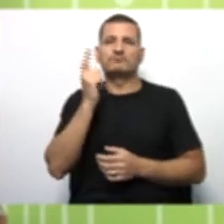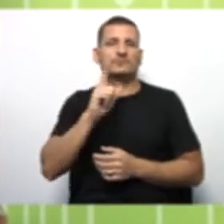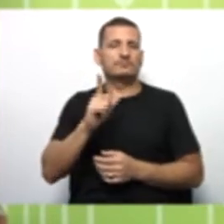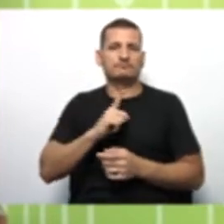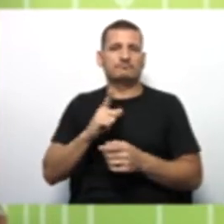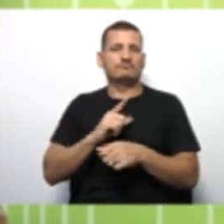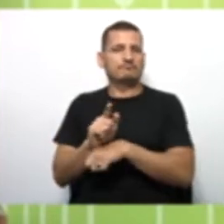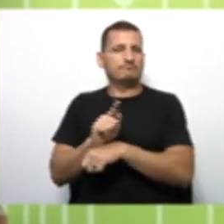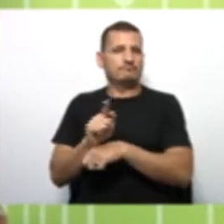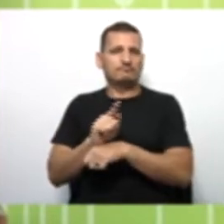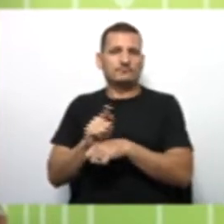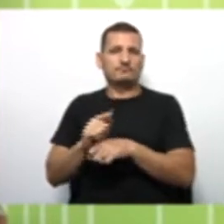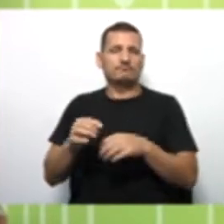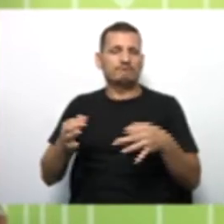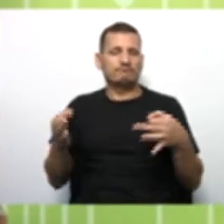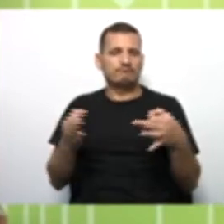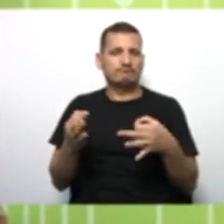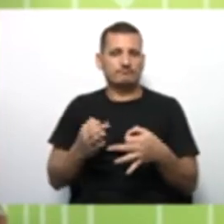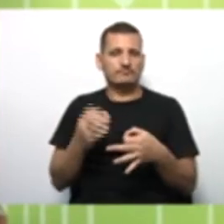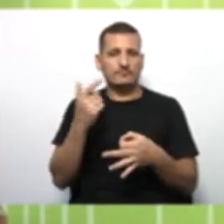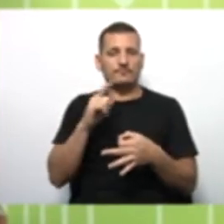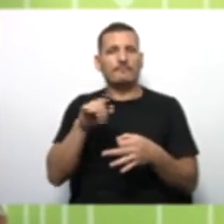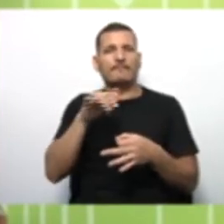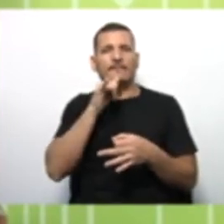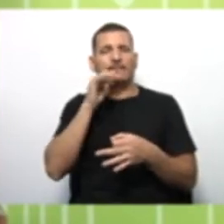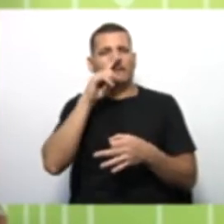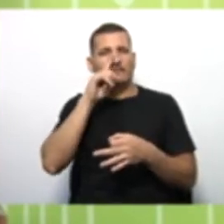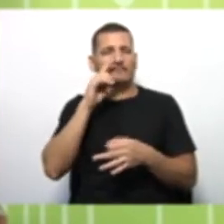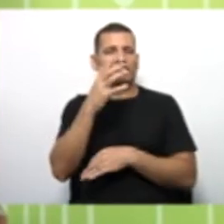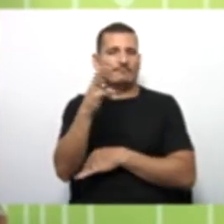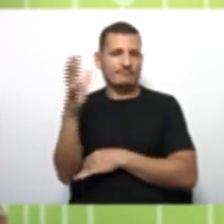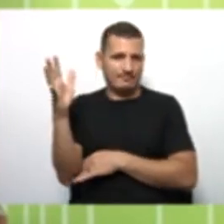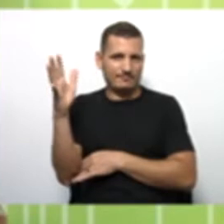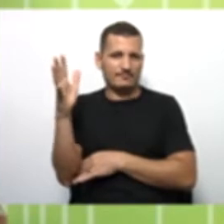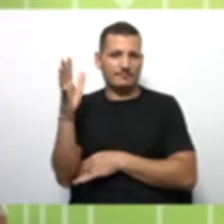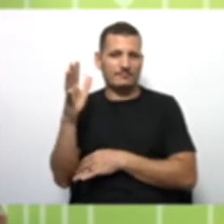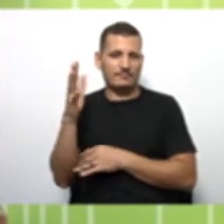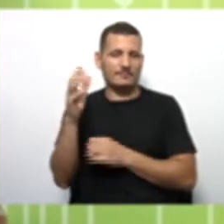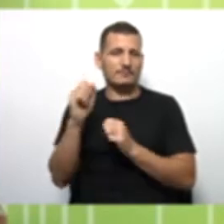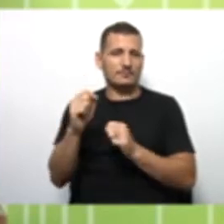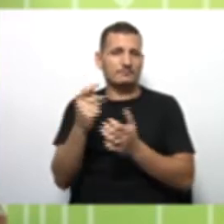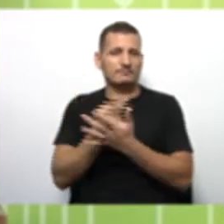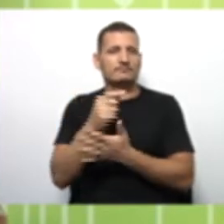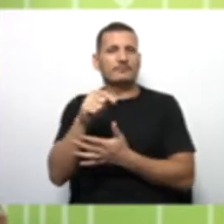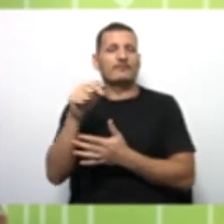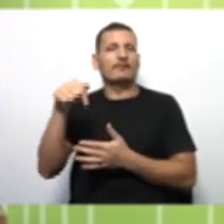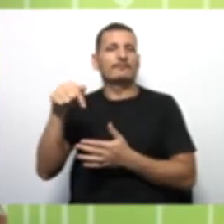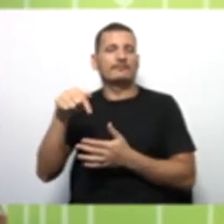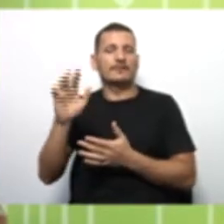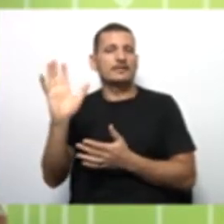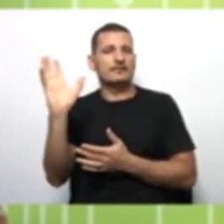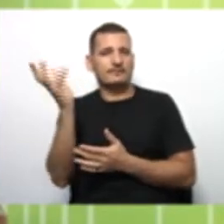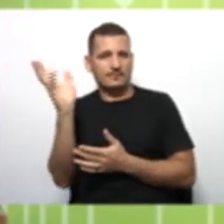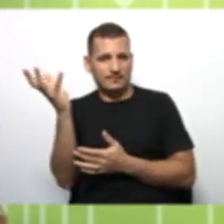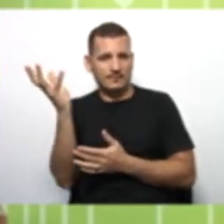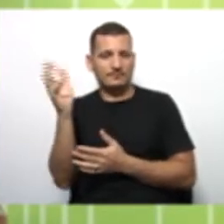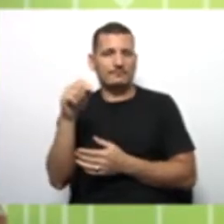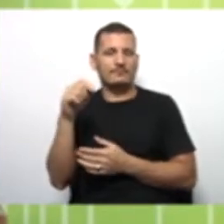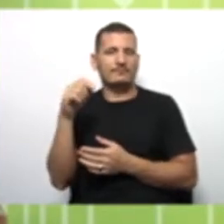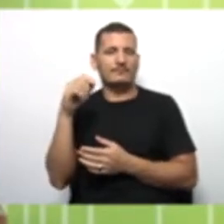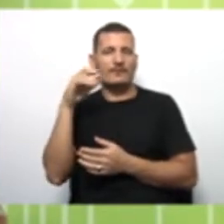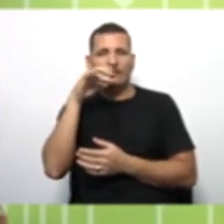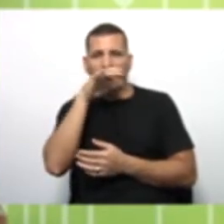dinheiro, eu posso buscar lá no banco financiamentos possíveis para estar realizando aquilo. De cronograma, eu posso estar negociando datas